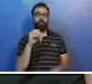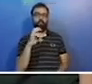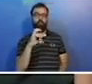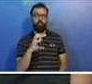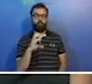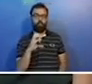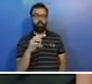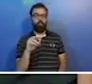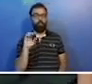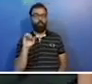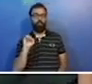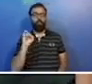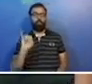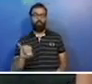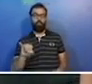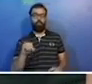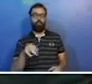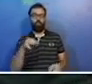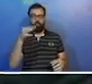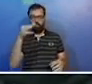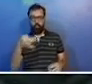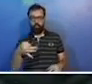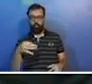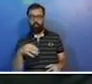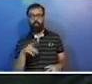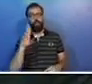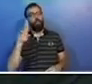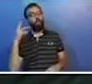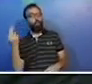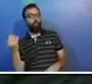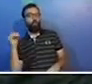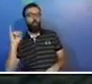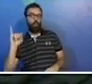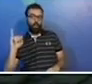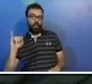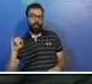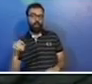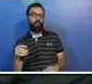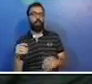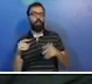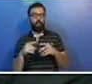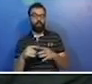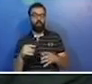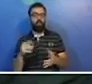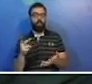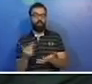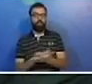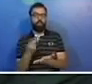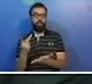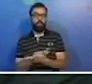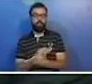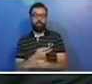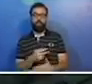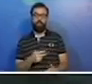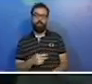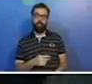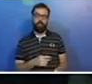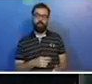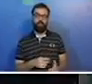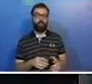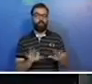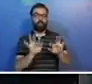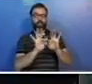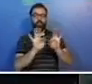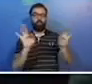corretas ou I para as incorretas. Então, leiam a afirmação e